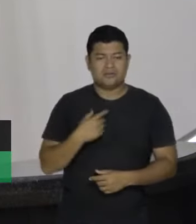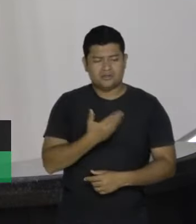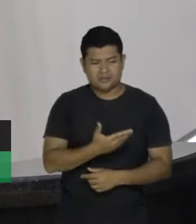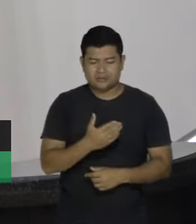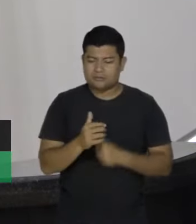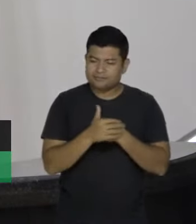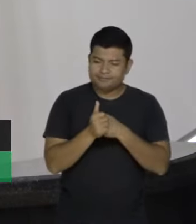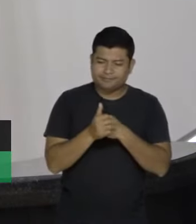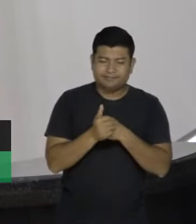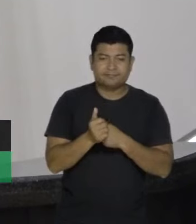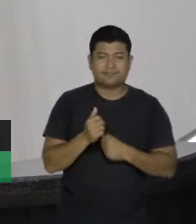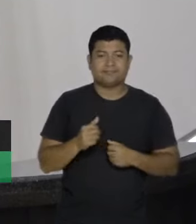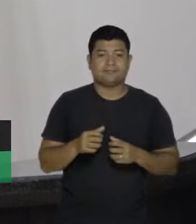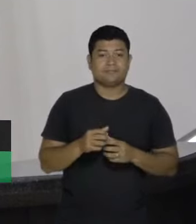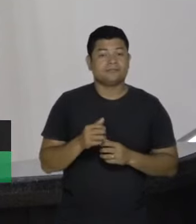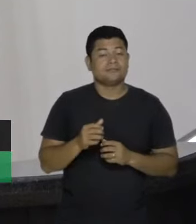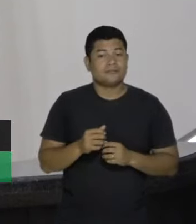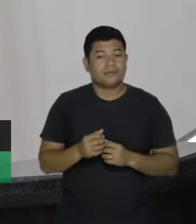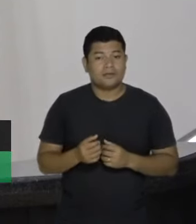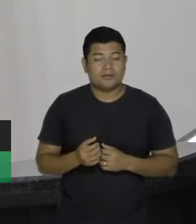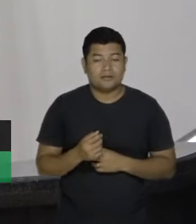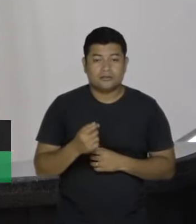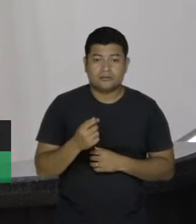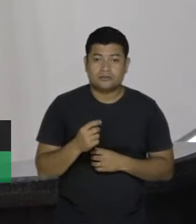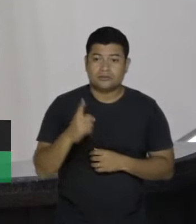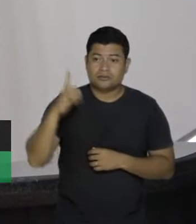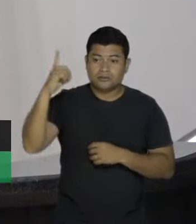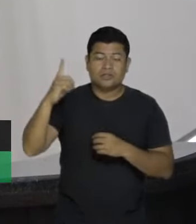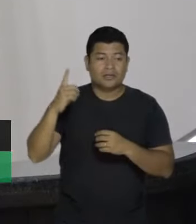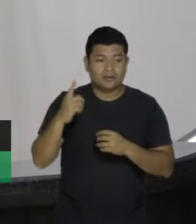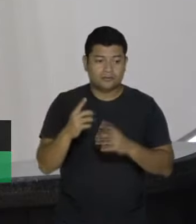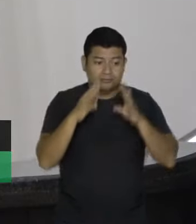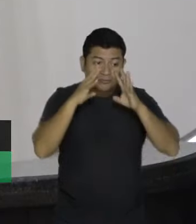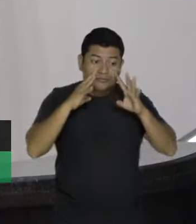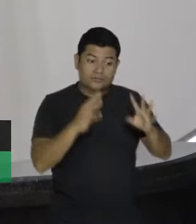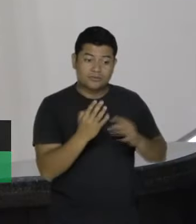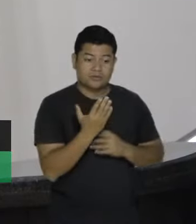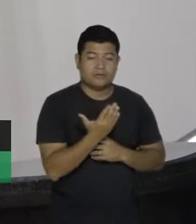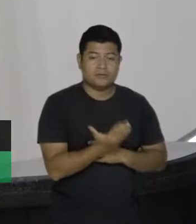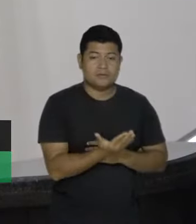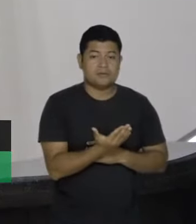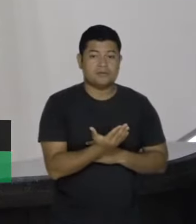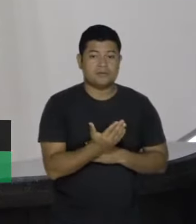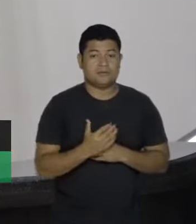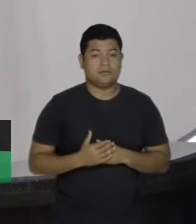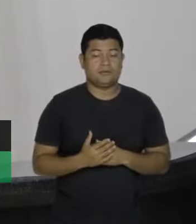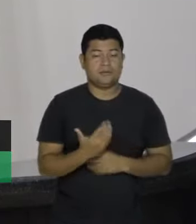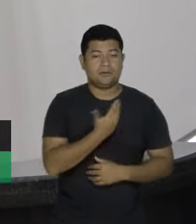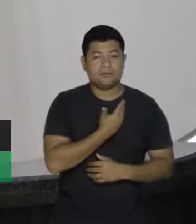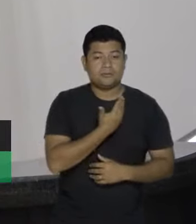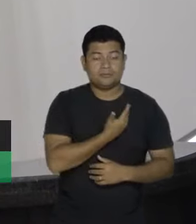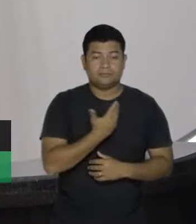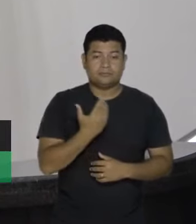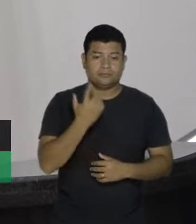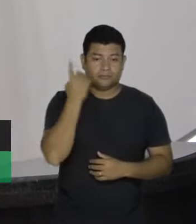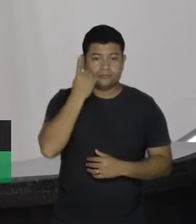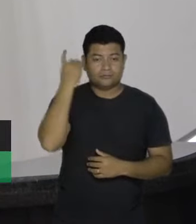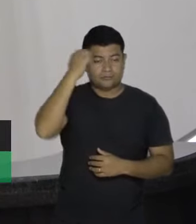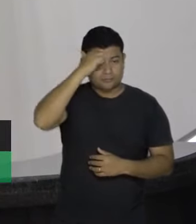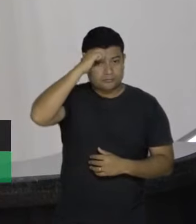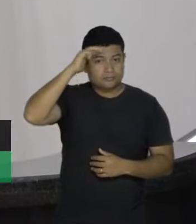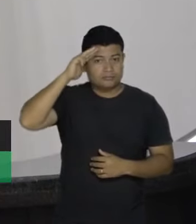homem de coração muito bom. Então, que Deus ouça as suas preces, meu querido amigo Sérgio Mota, e que nós